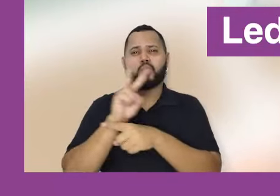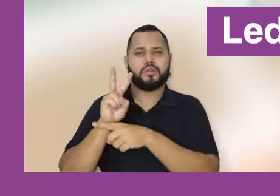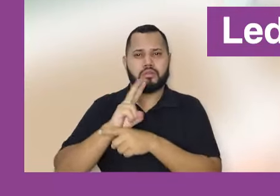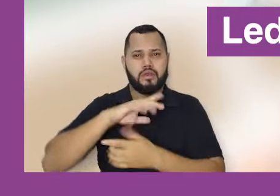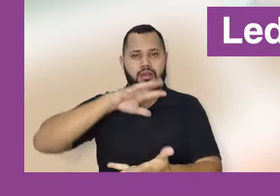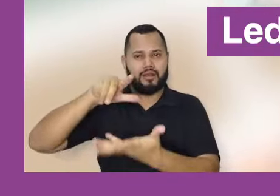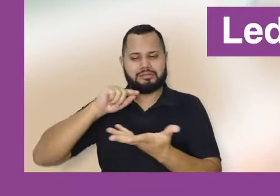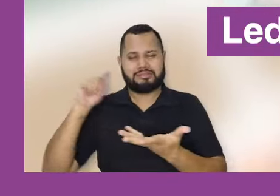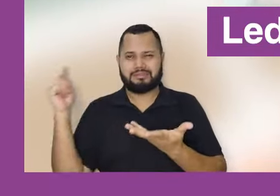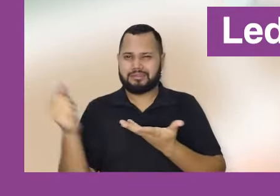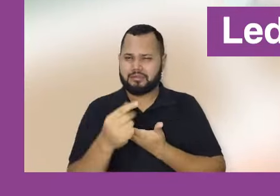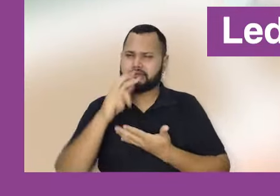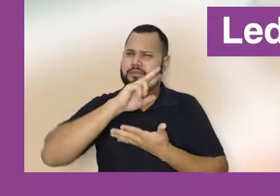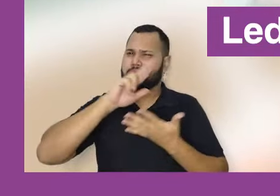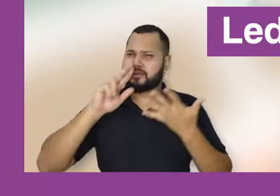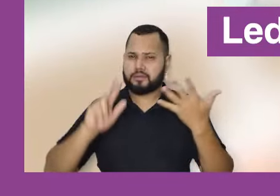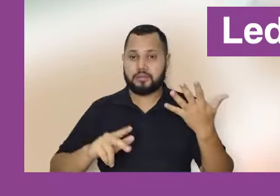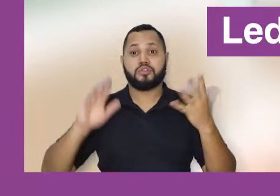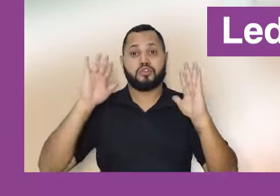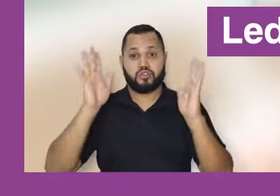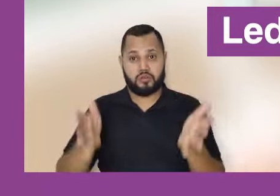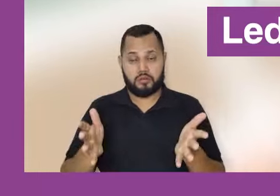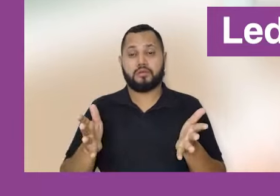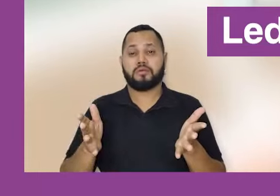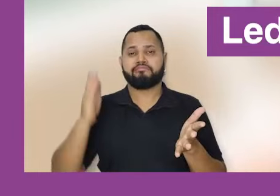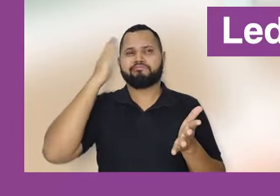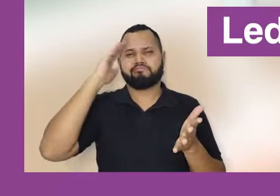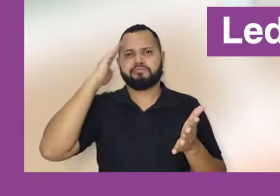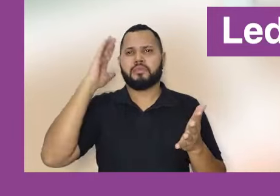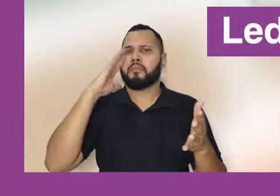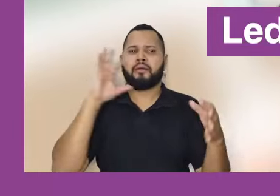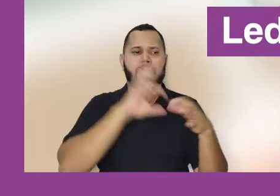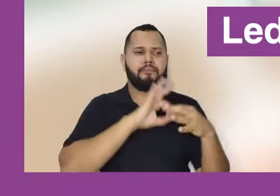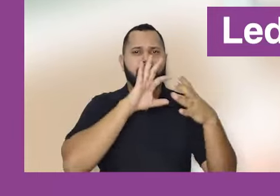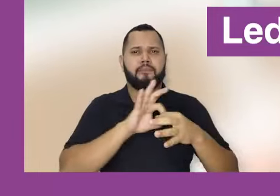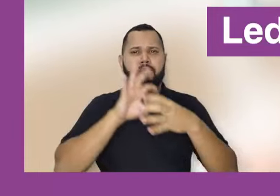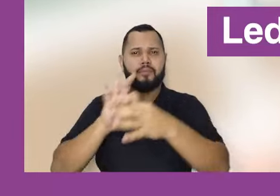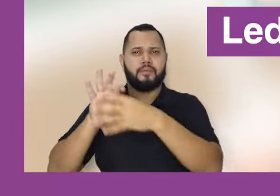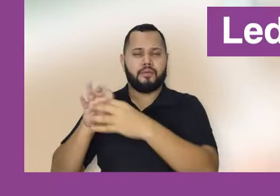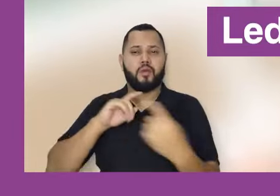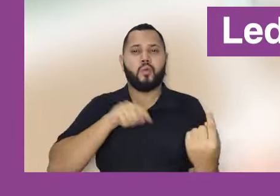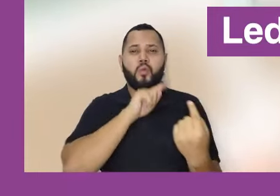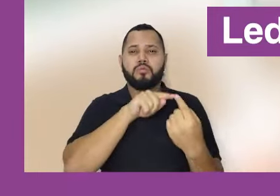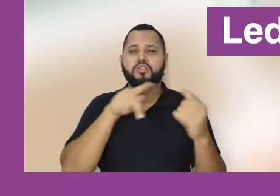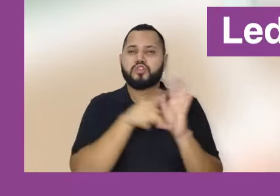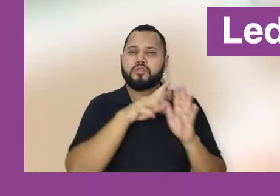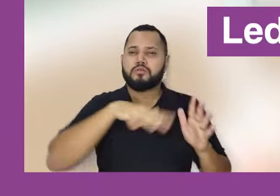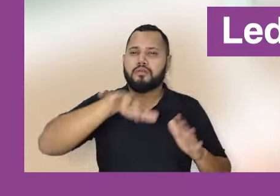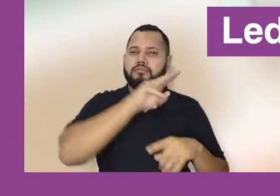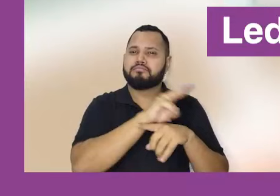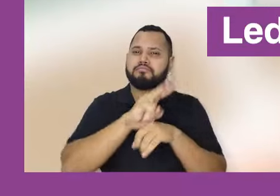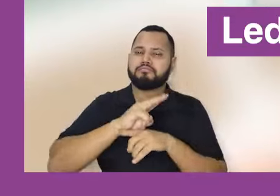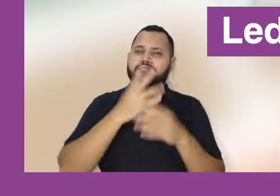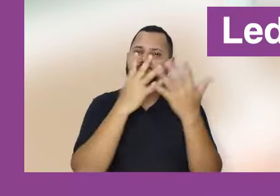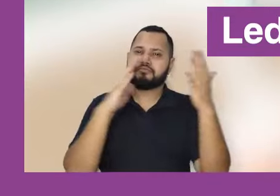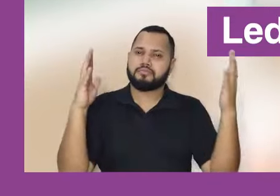o planeta é todas as coisas pelas quais a gente perpassa nos objetivos de desenvolvimento sustentável